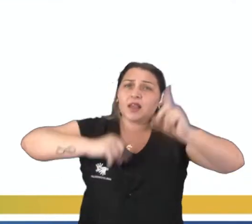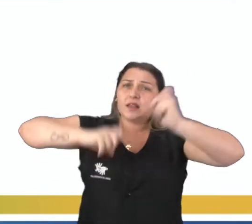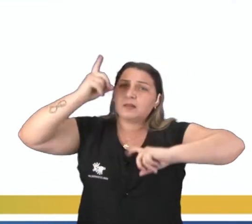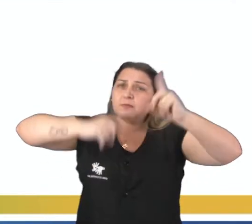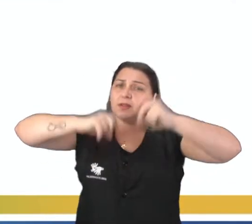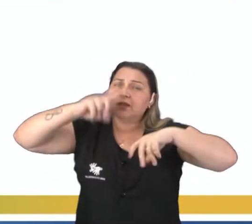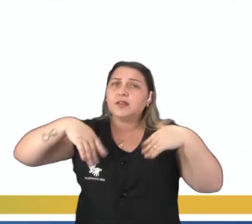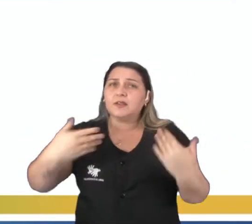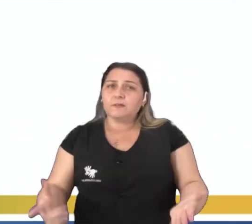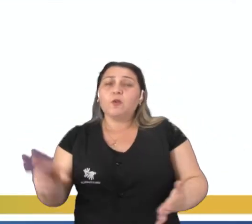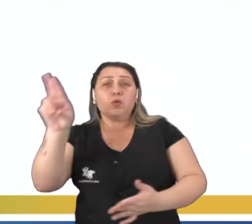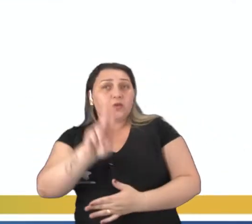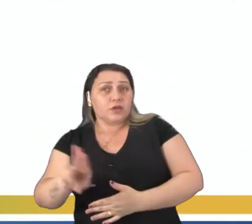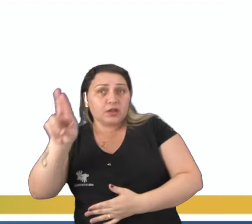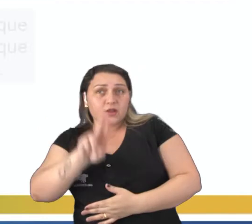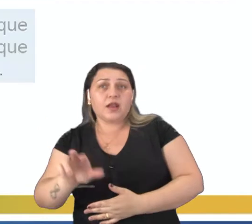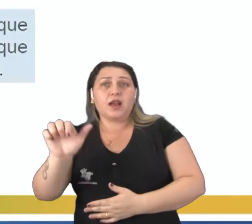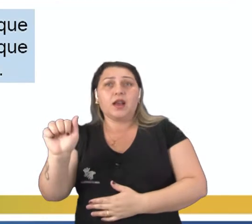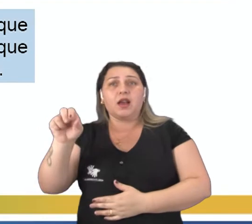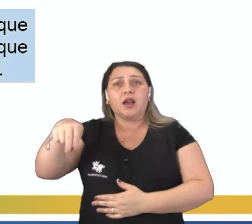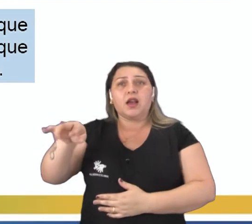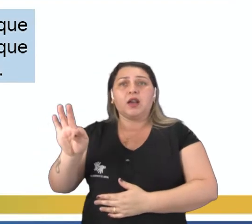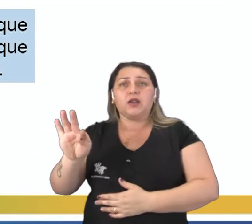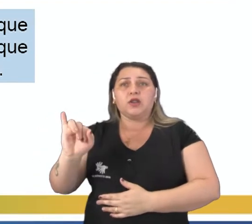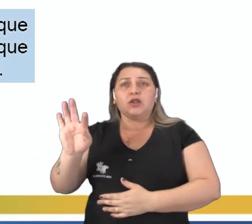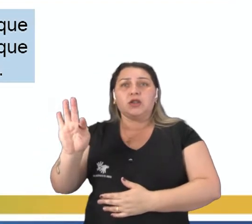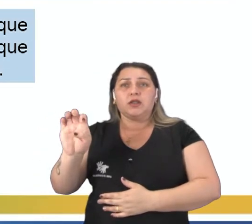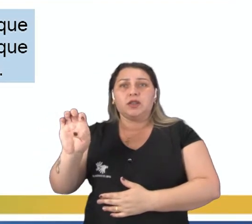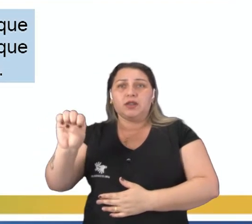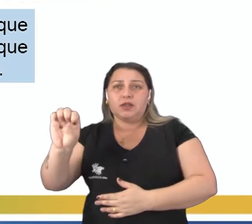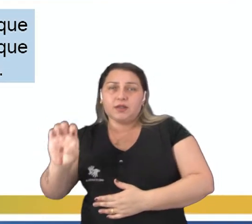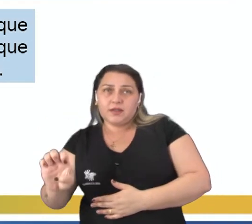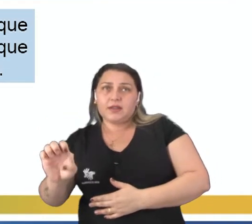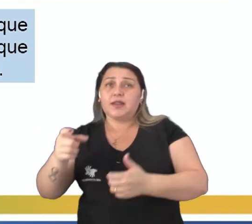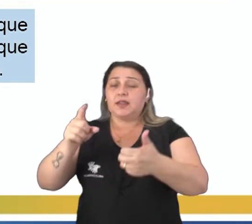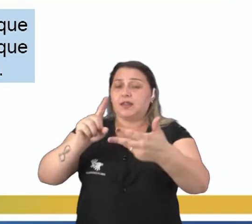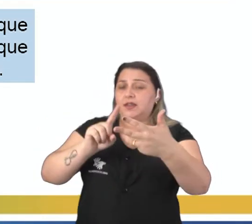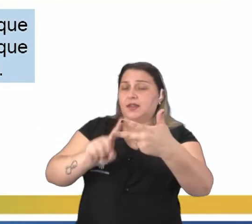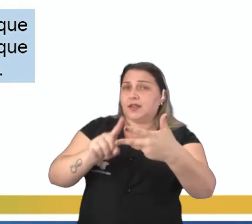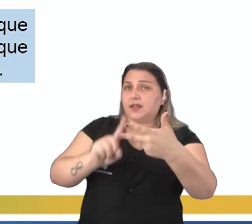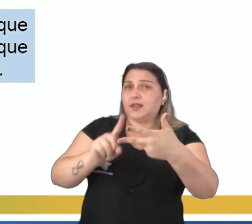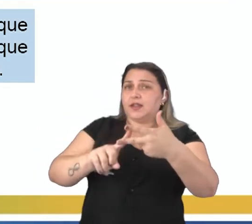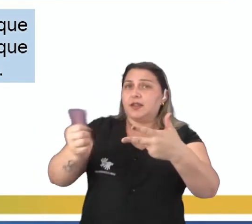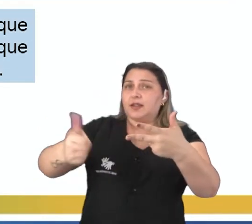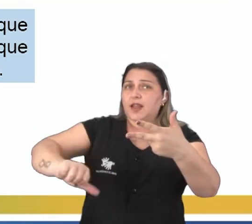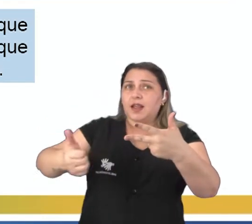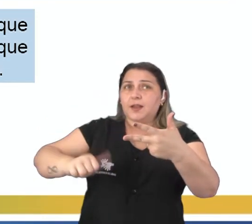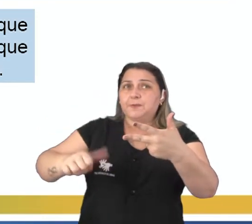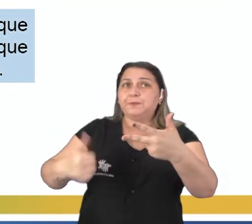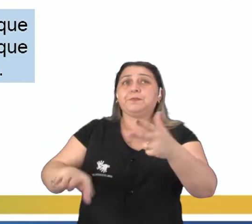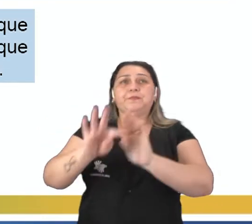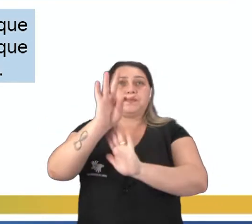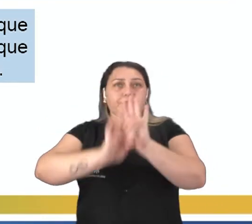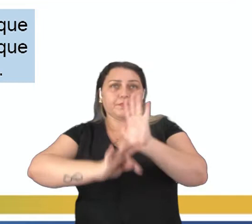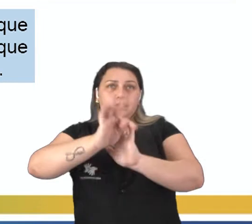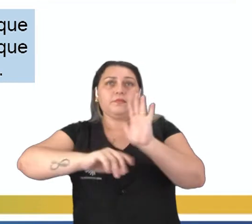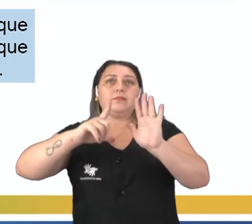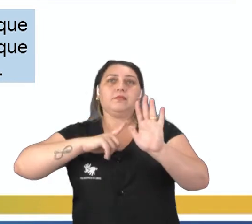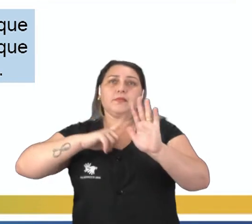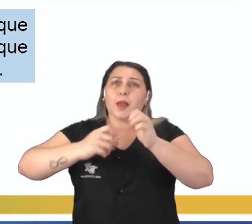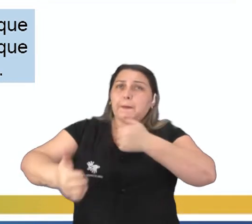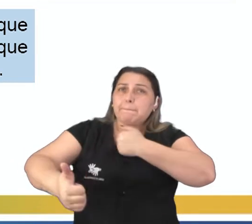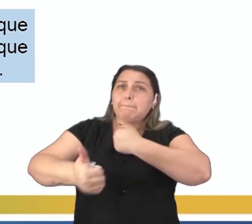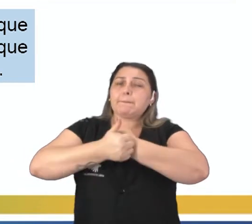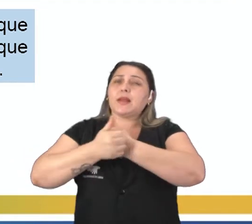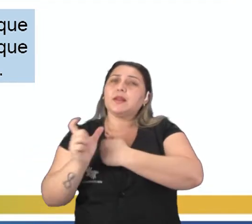desse microconto, utilizou-se da antítese. Terceiro ponto da análise do nosso microconto. Nesse texto, temos